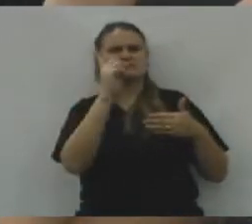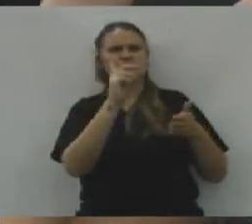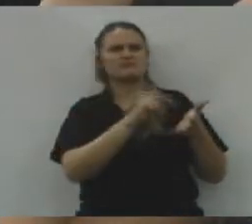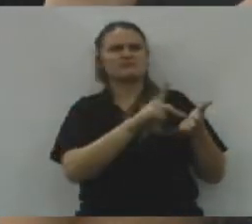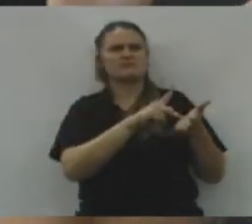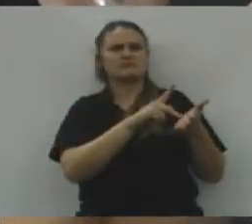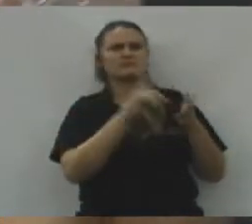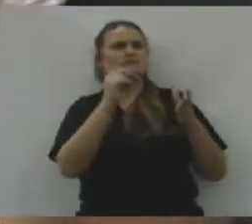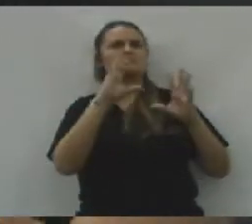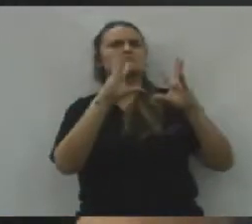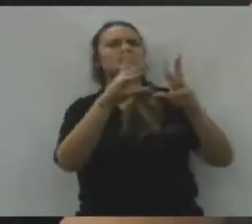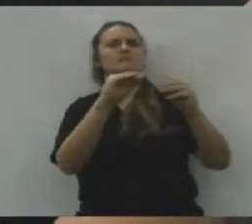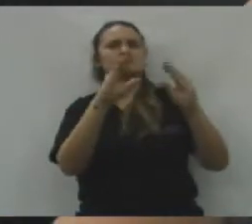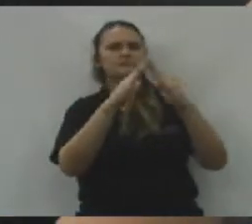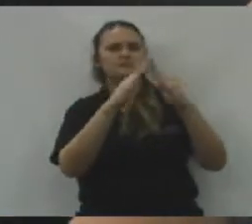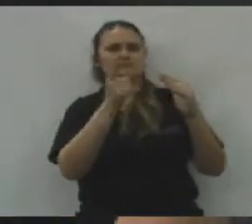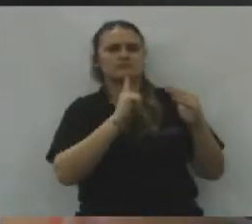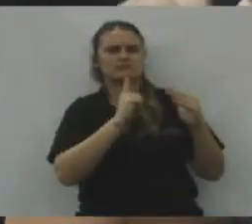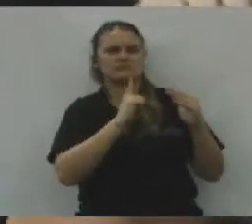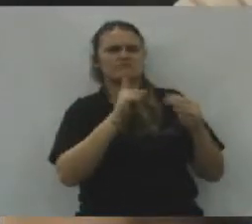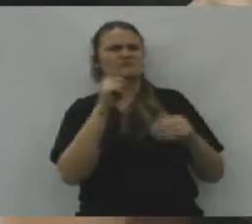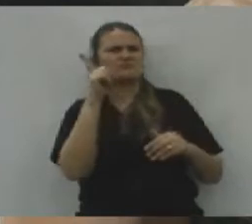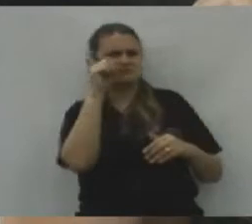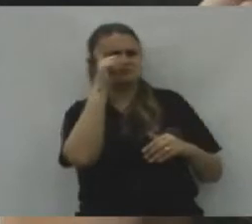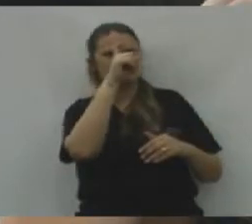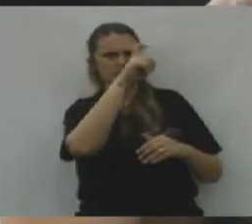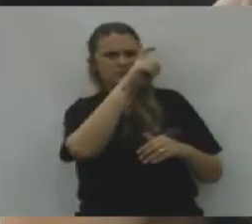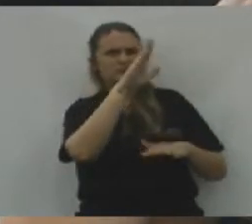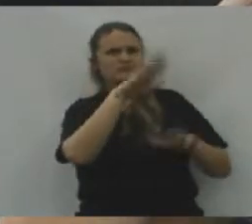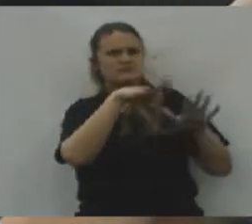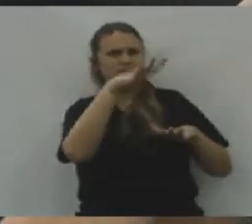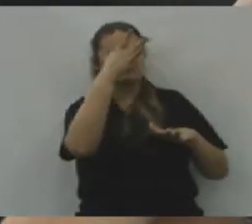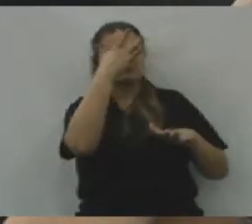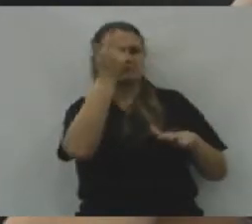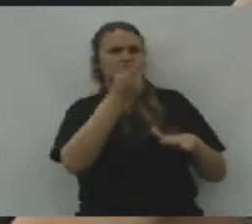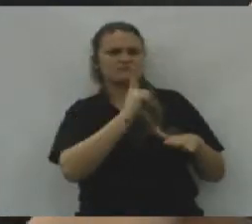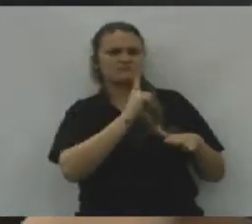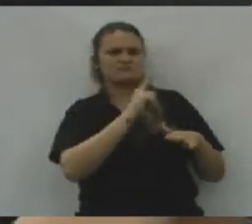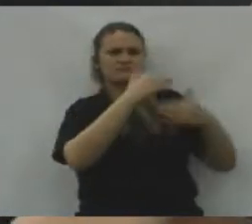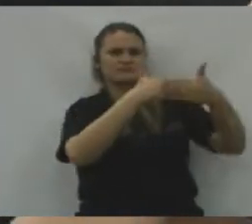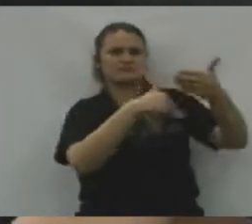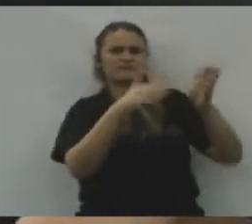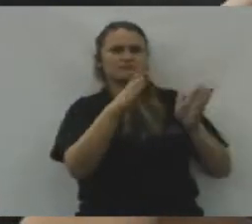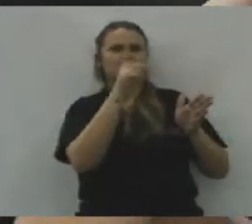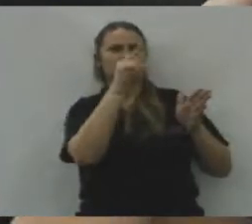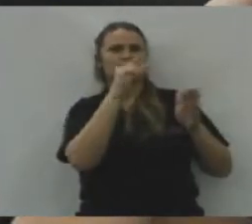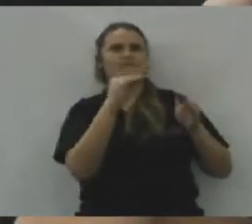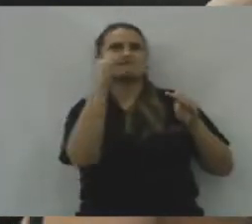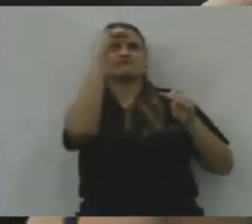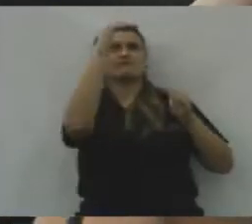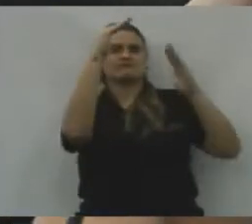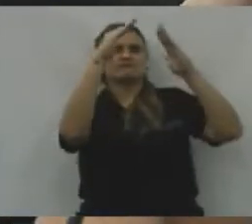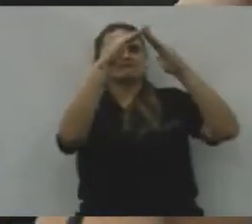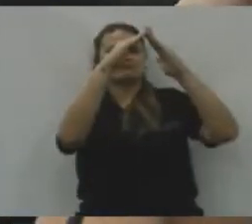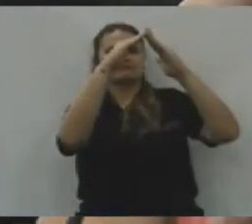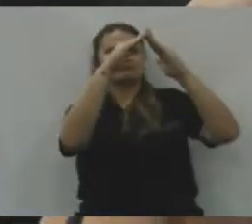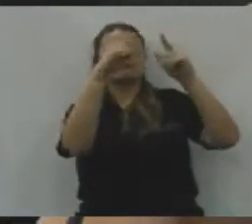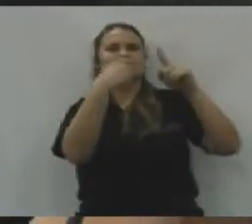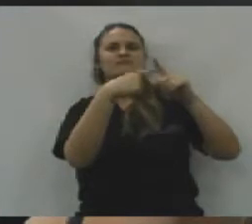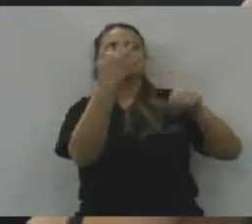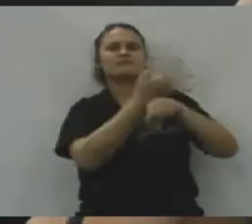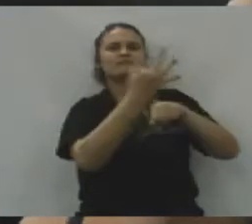realidade. Que raros são os munícipes que têm a condição de ter uma caixa para suportar tantas horas,